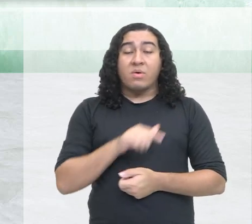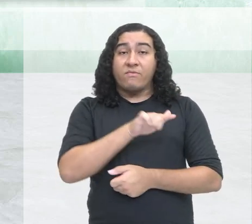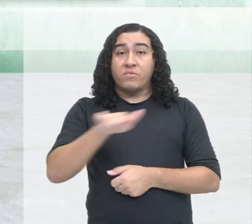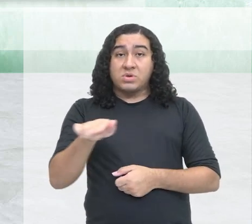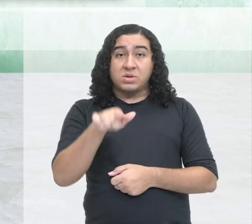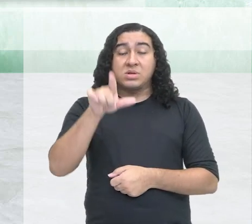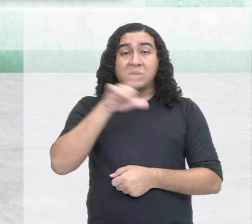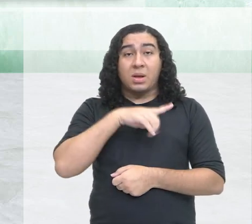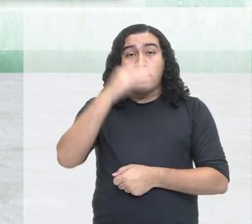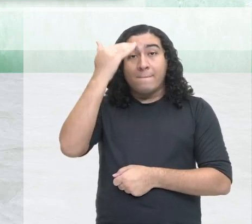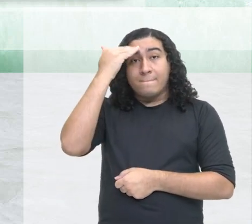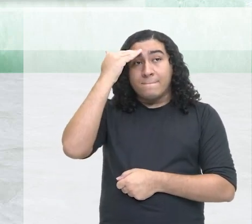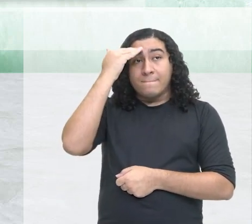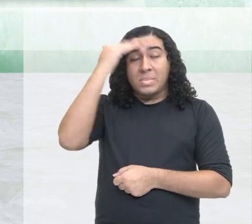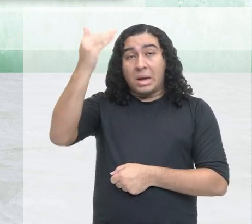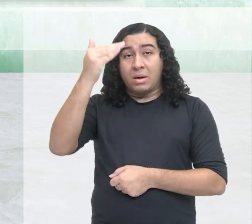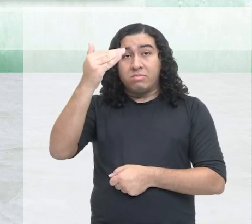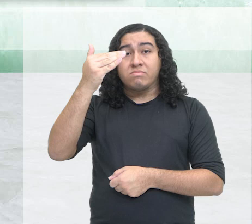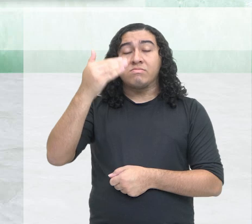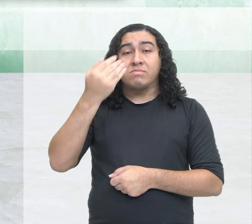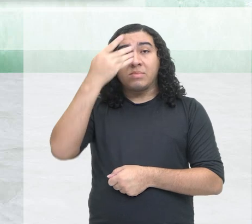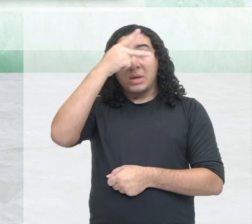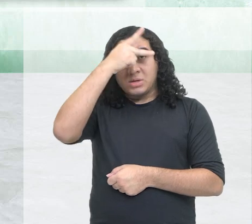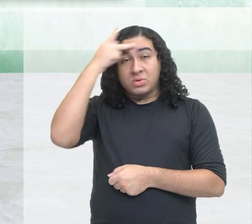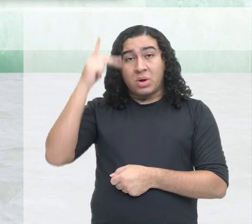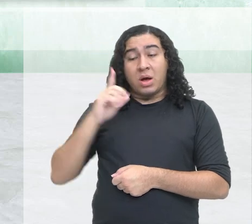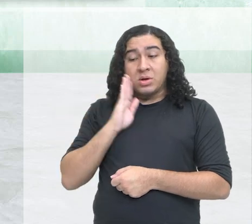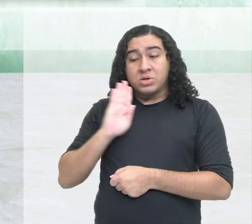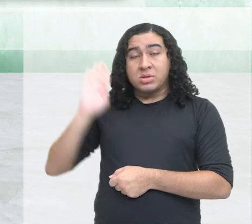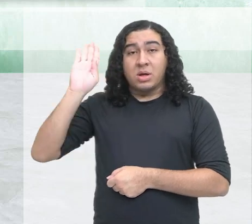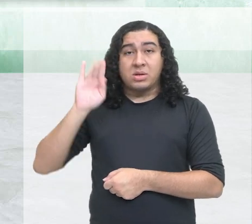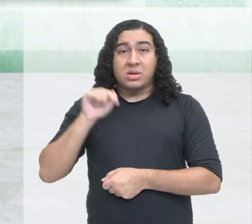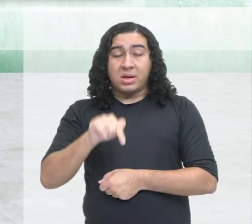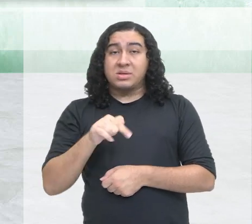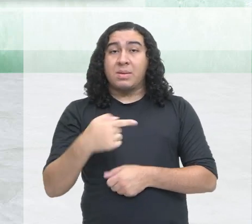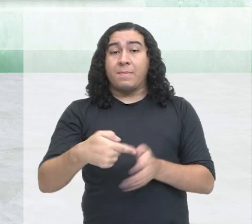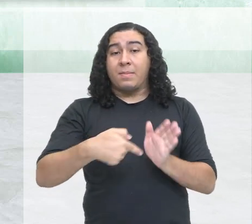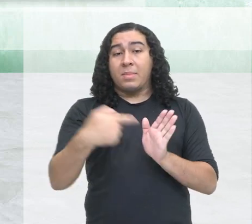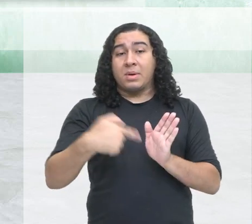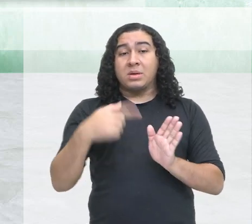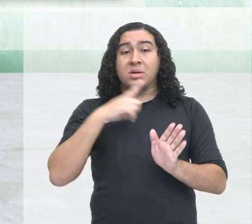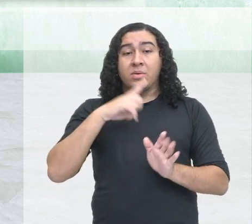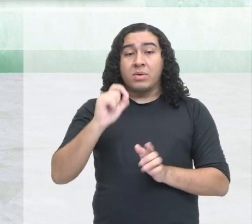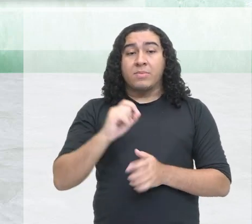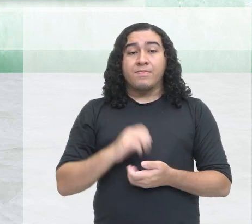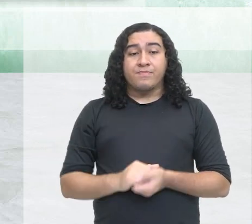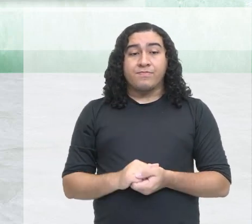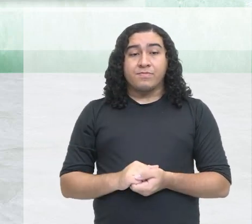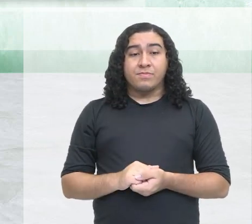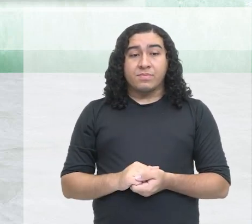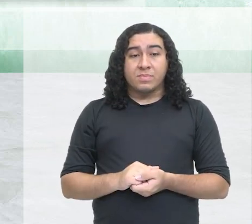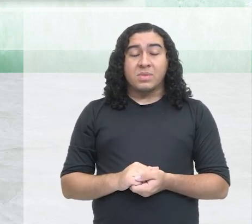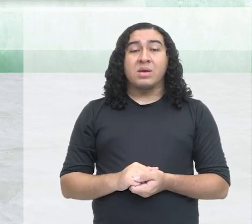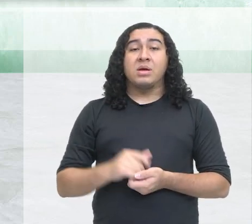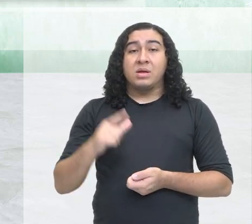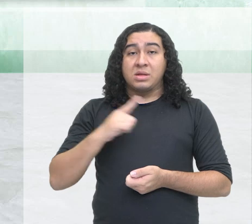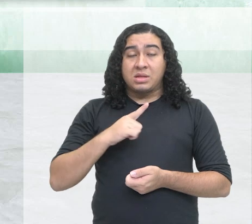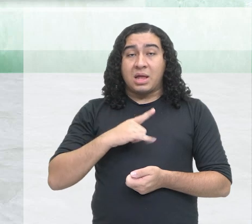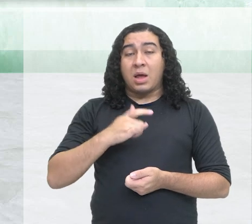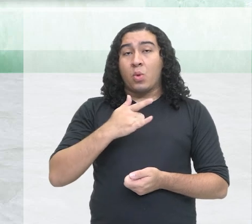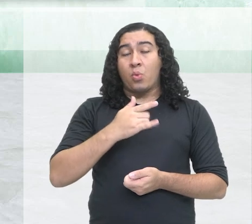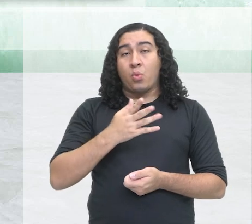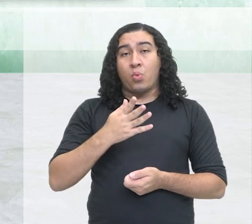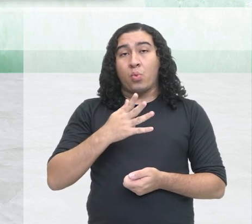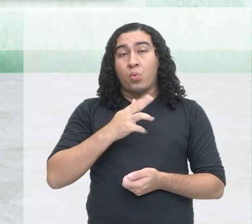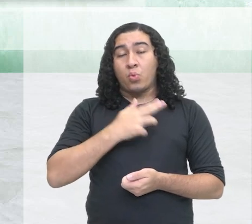principais candidatos dessa primeira eleição de 1989, você tem a figura do Luiz Inácio, né, Lula